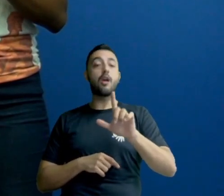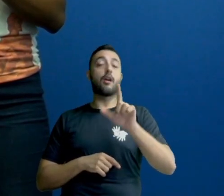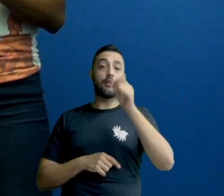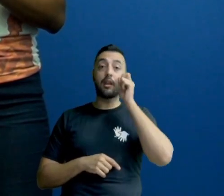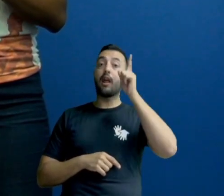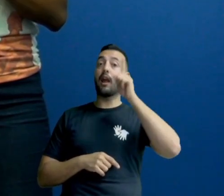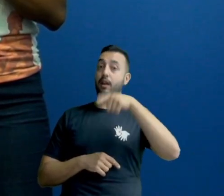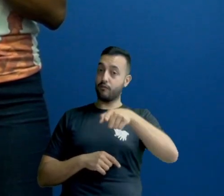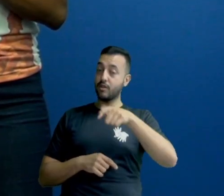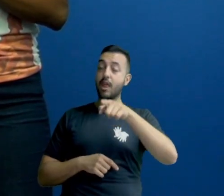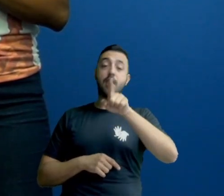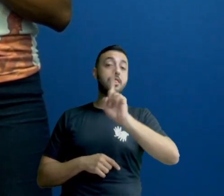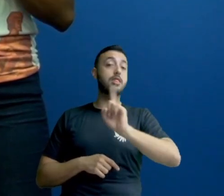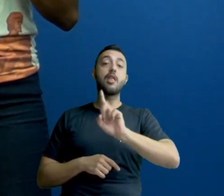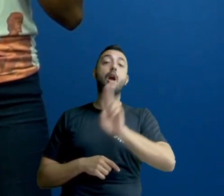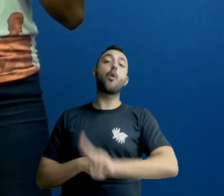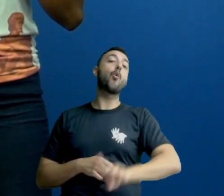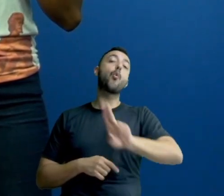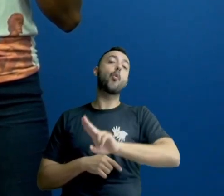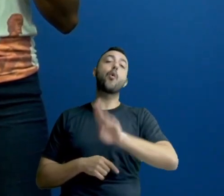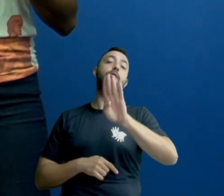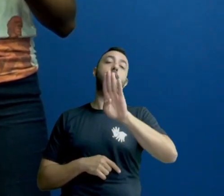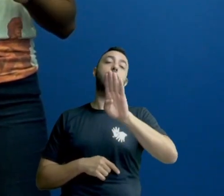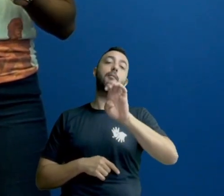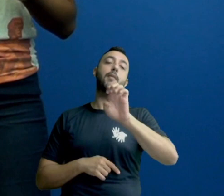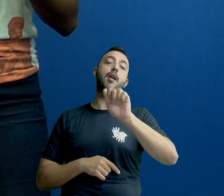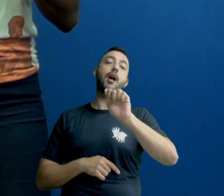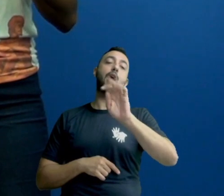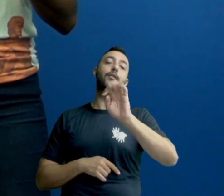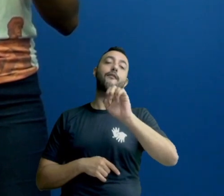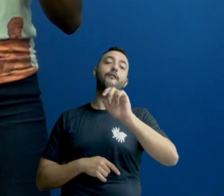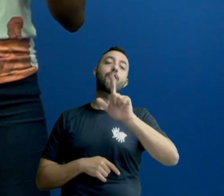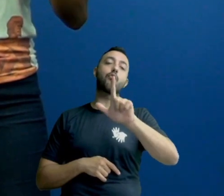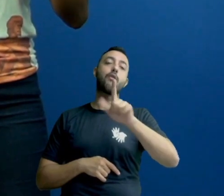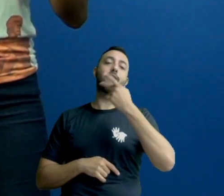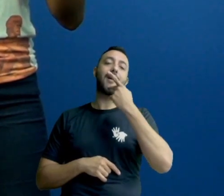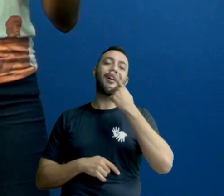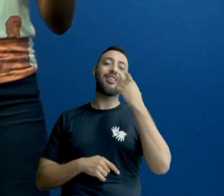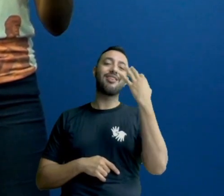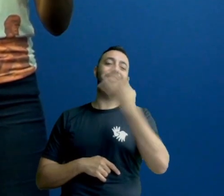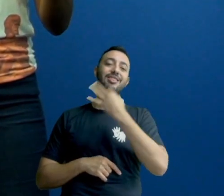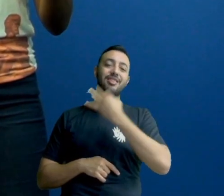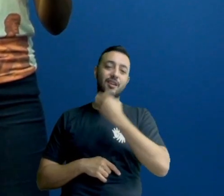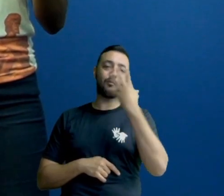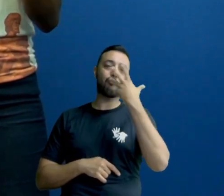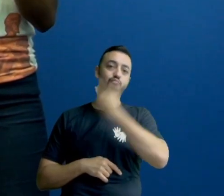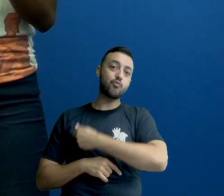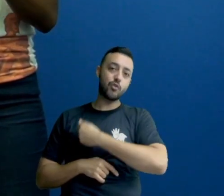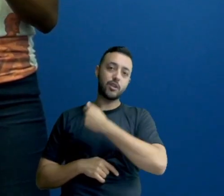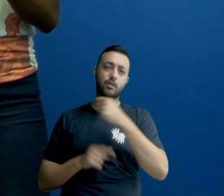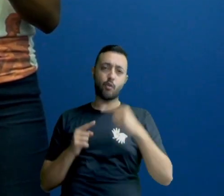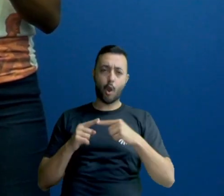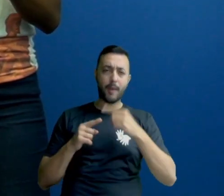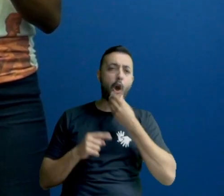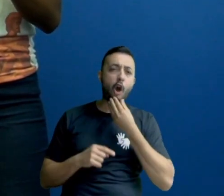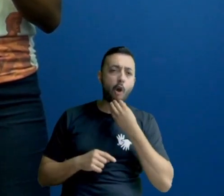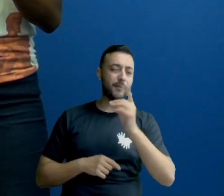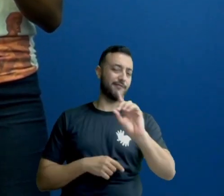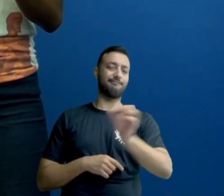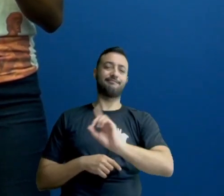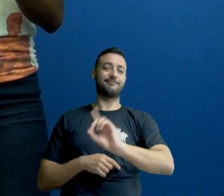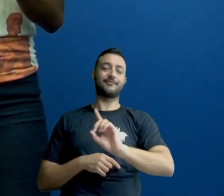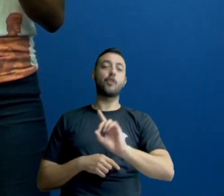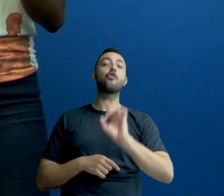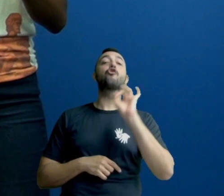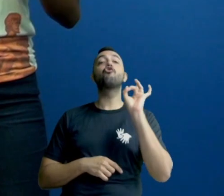usa beautiful para o masculino. Eu não posso dizer que um boy é beautiful. Eu não posso dizer beautiful boy. Eu só